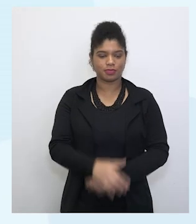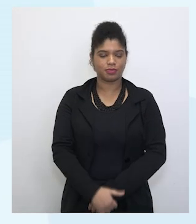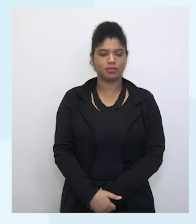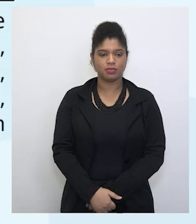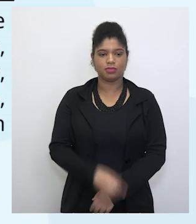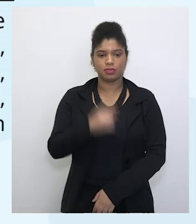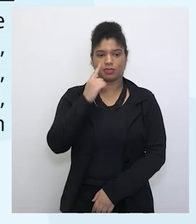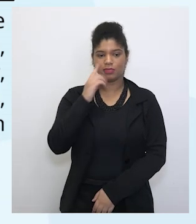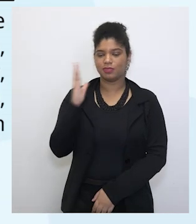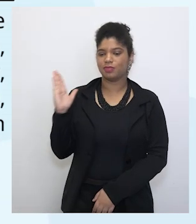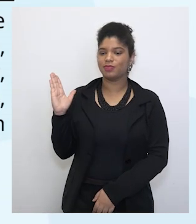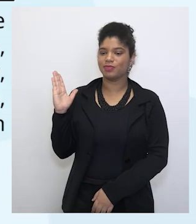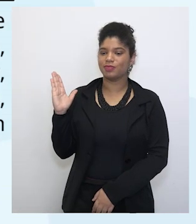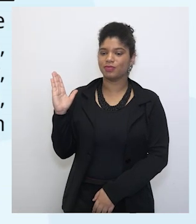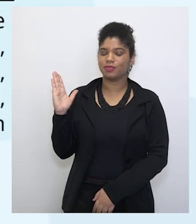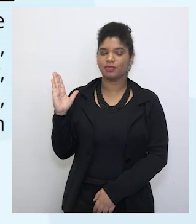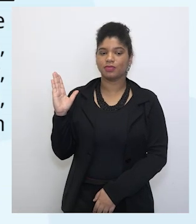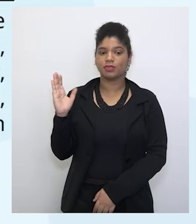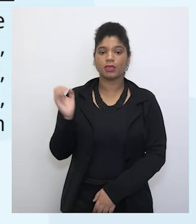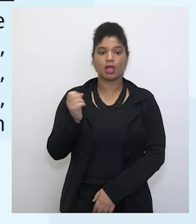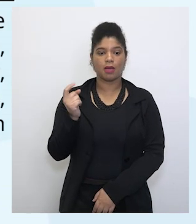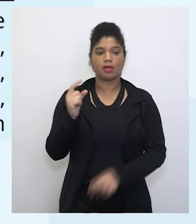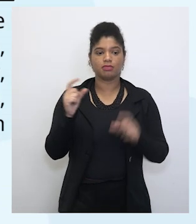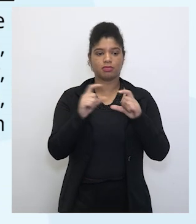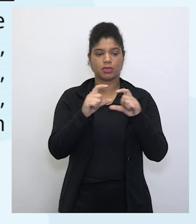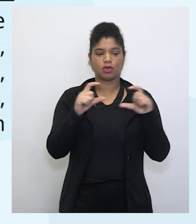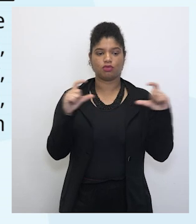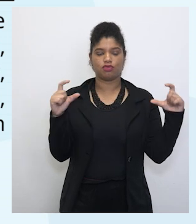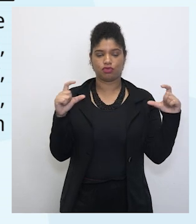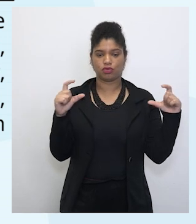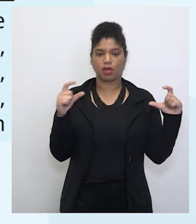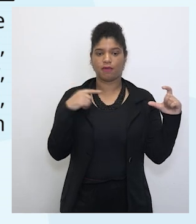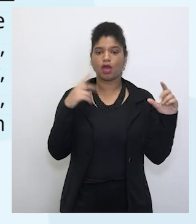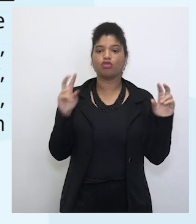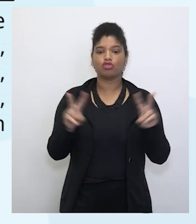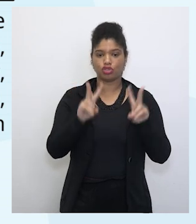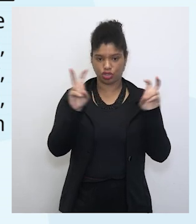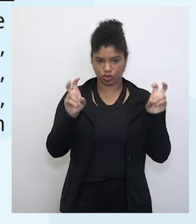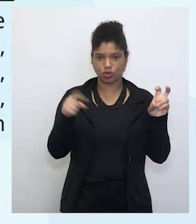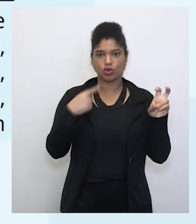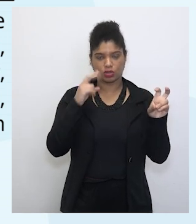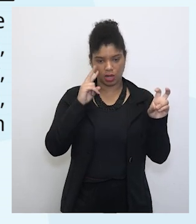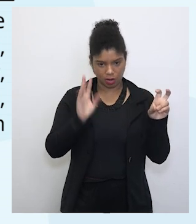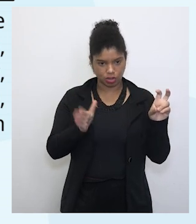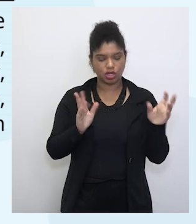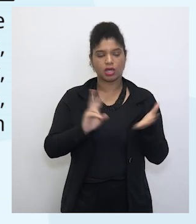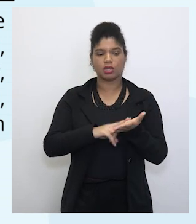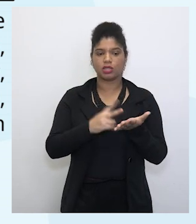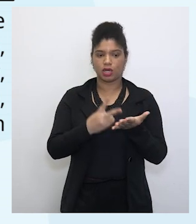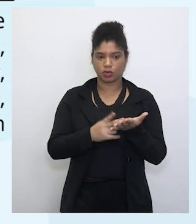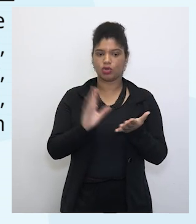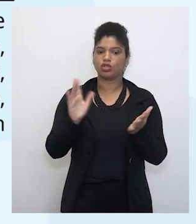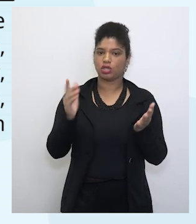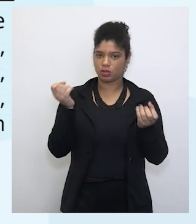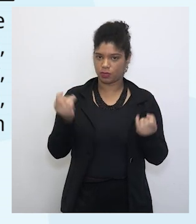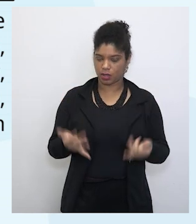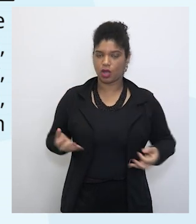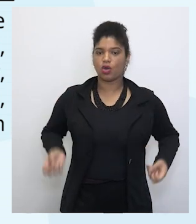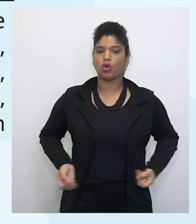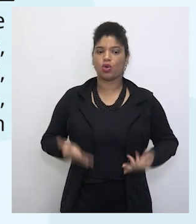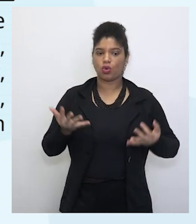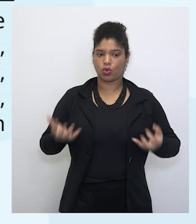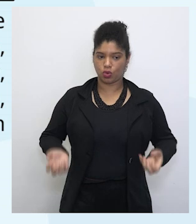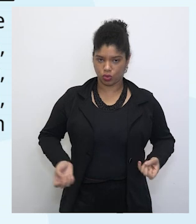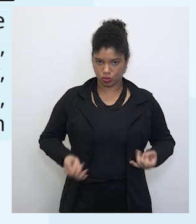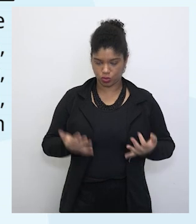na tela para vocês a primeira parte do texto, né? O título que a gente já leu e já traduziu, então, Unsustainable Consumption, the Mother of